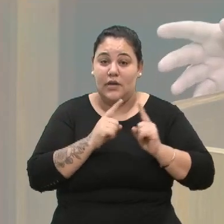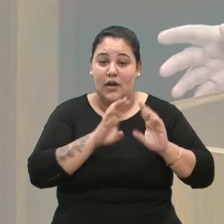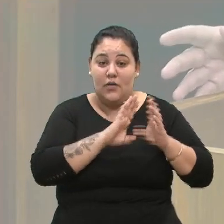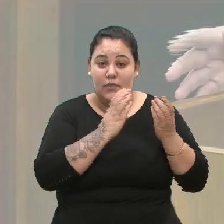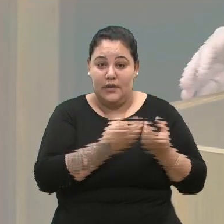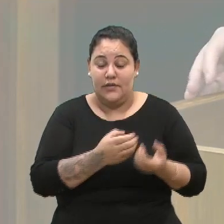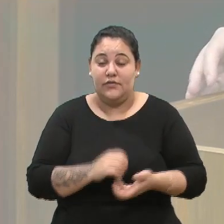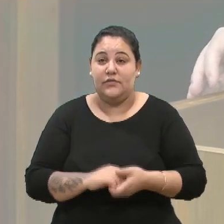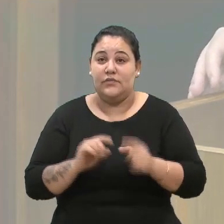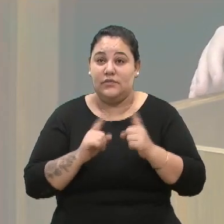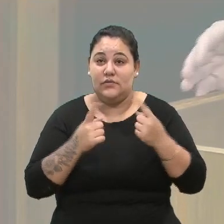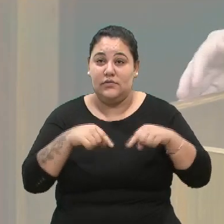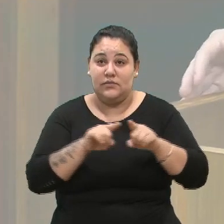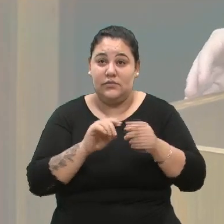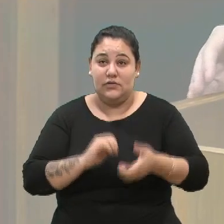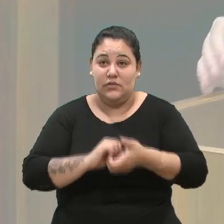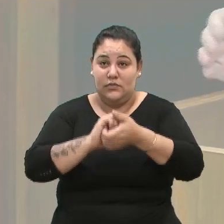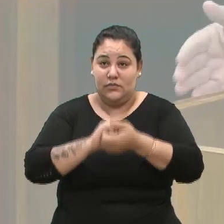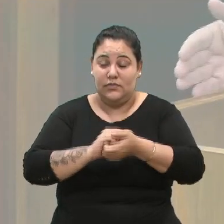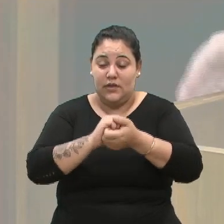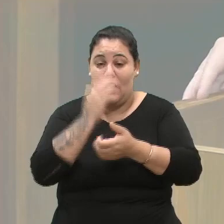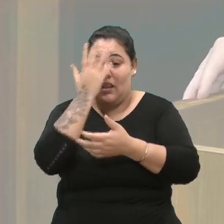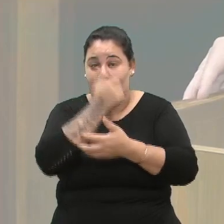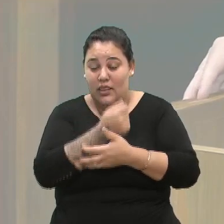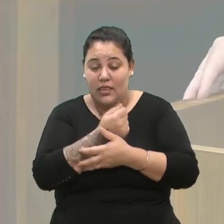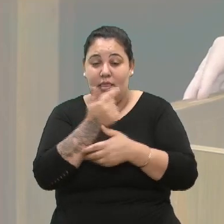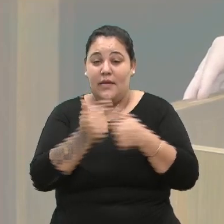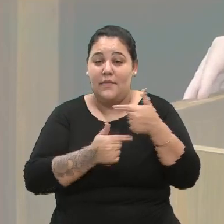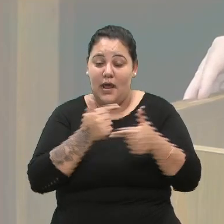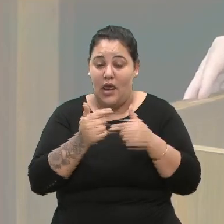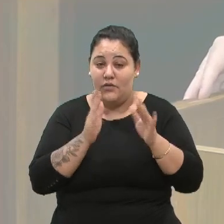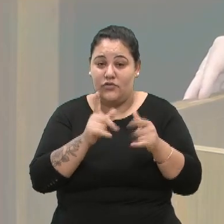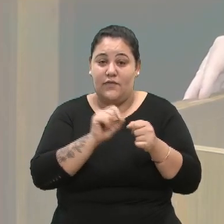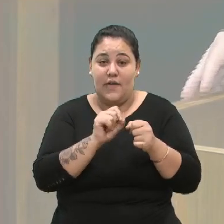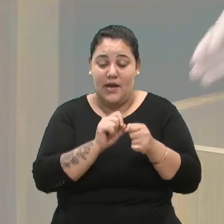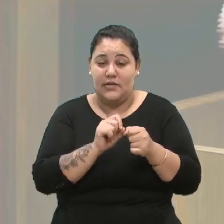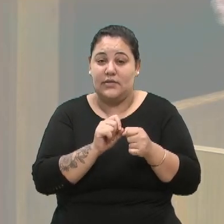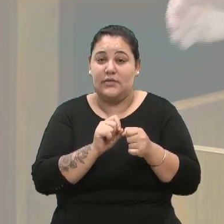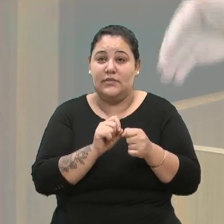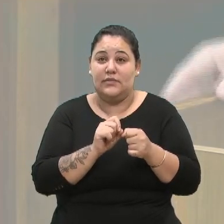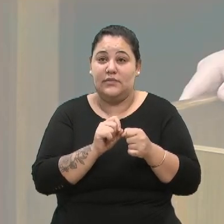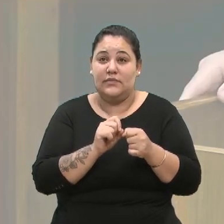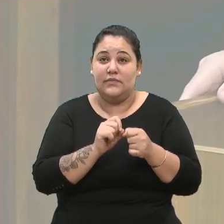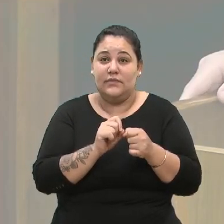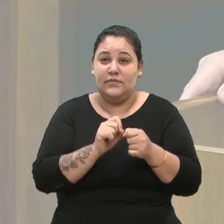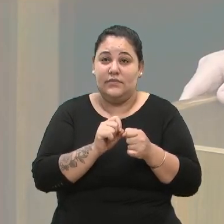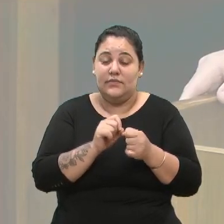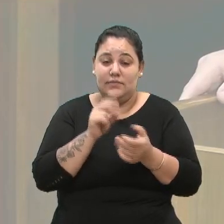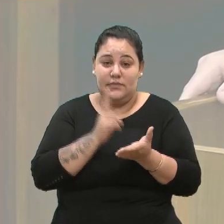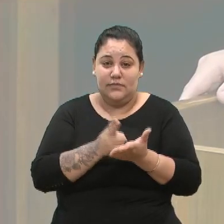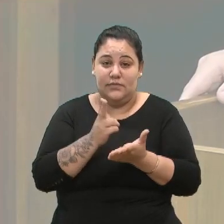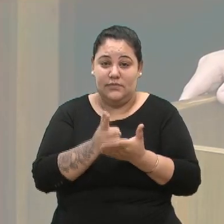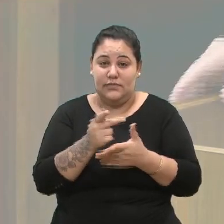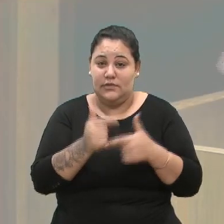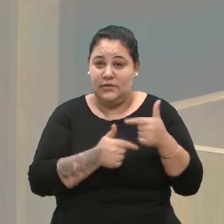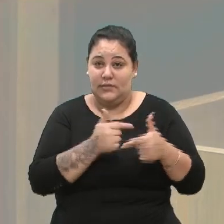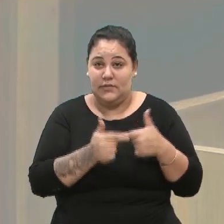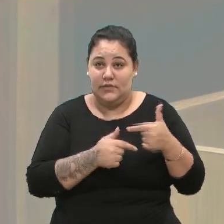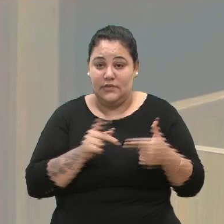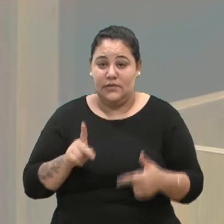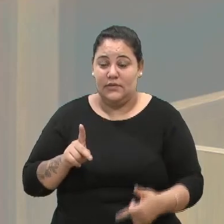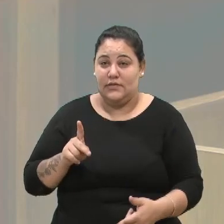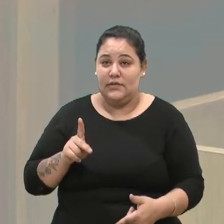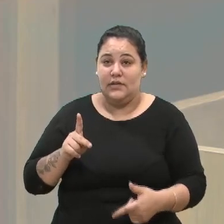Também cumprimentar pelo belo trabalho que vem fazendo, né, frente sempre ao campo de atuação, né, que é o quilômetro de